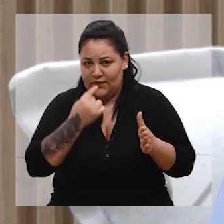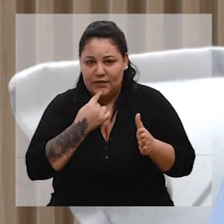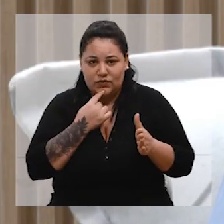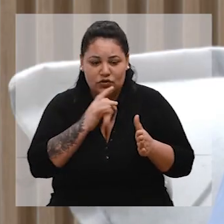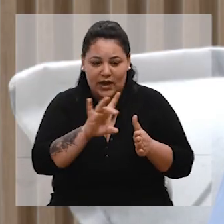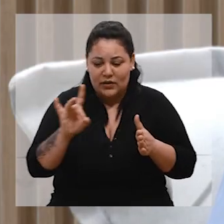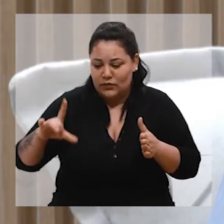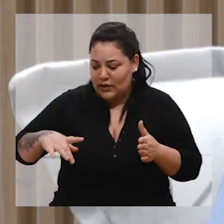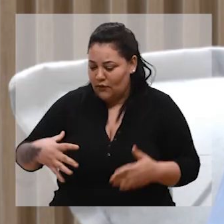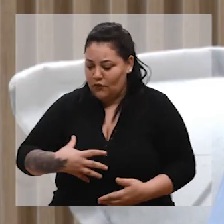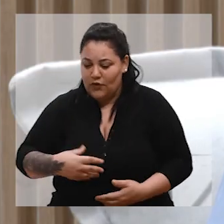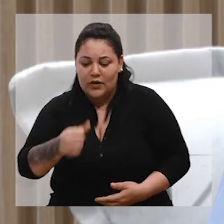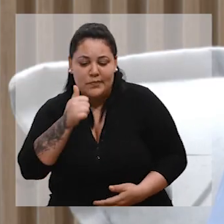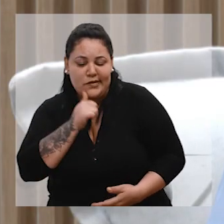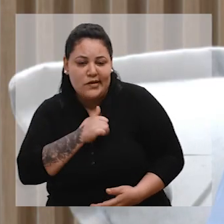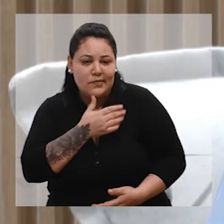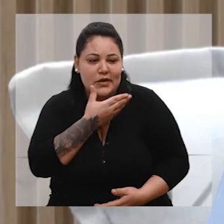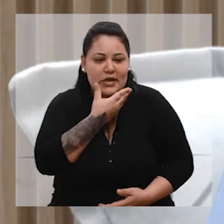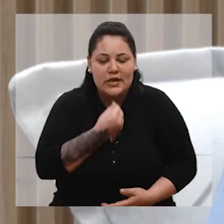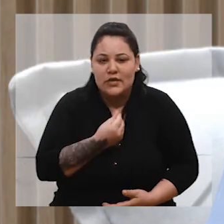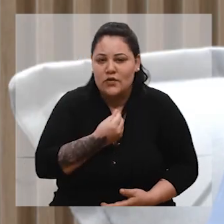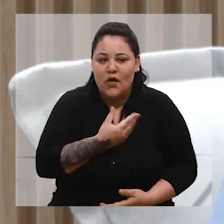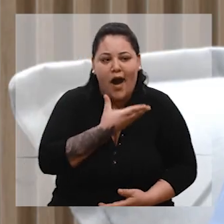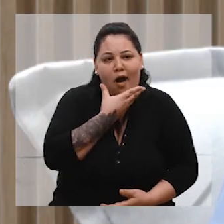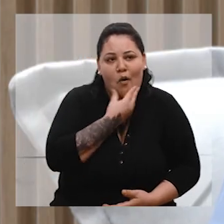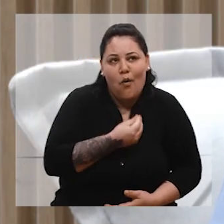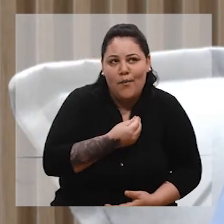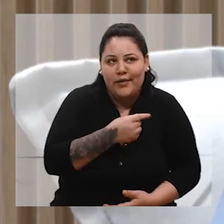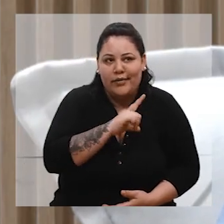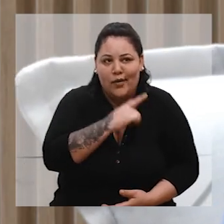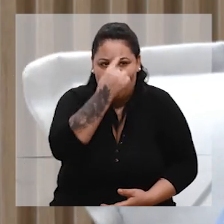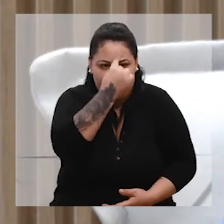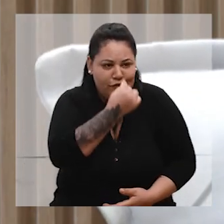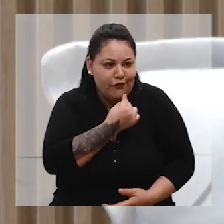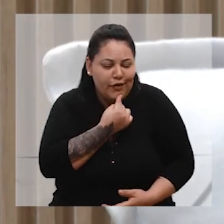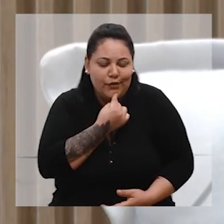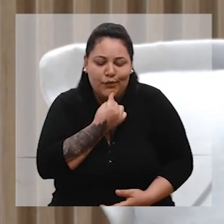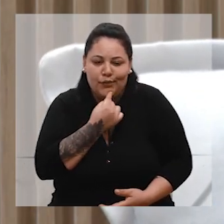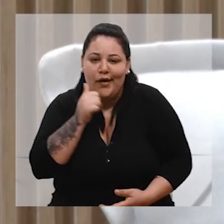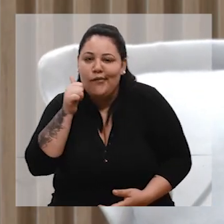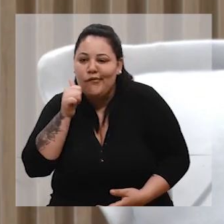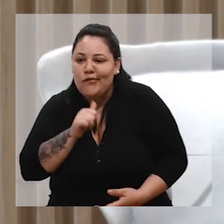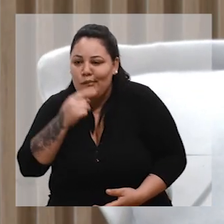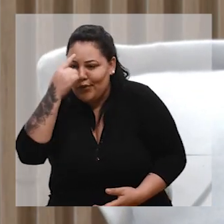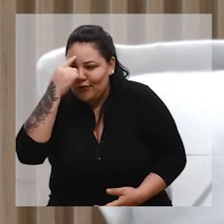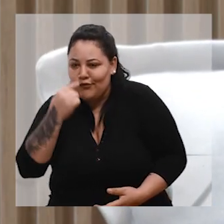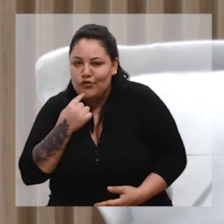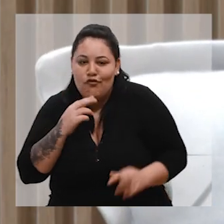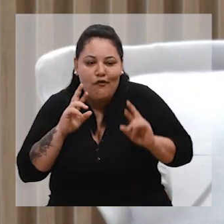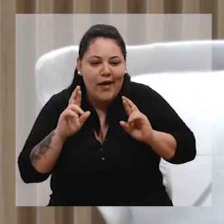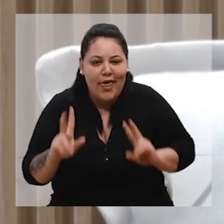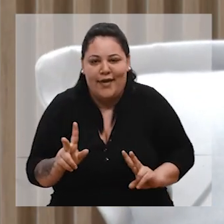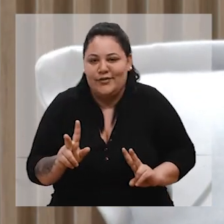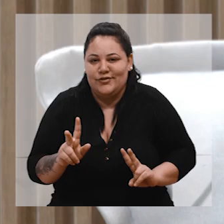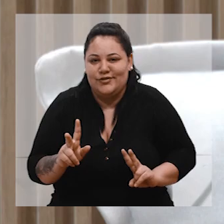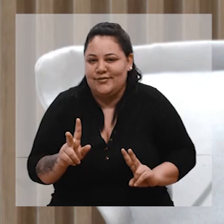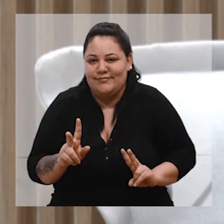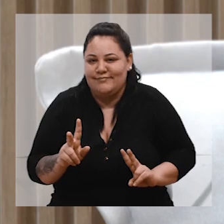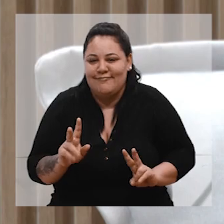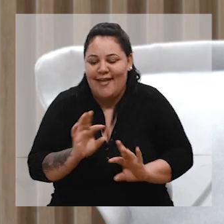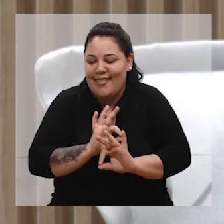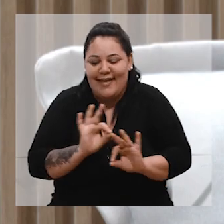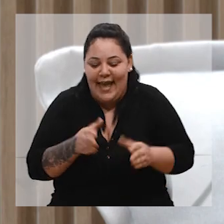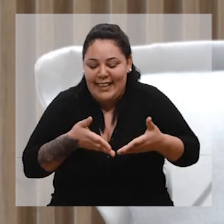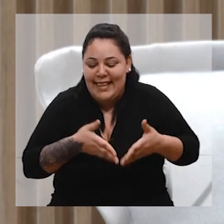fases, tem os perfis, né? A gente tem um filho e uma filha, e o filho tem um perfil, a filha tem outro, e aí eles